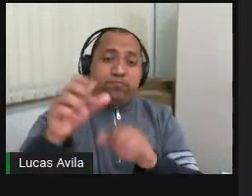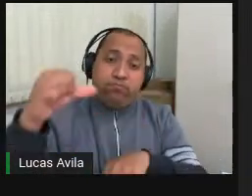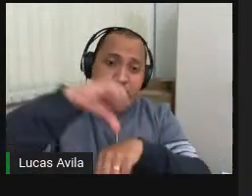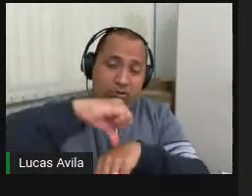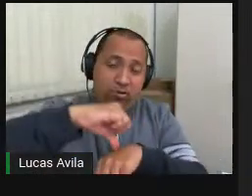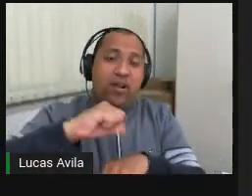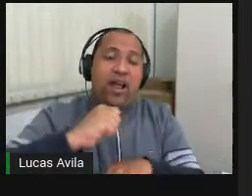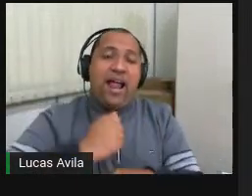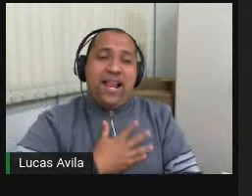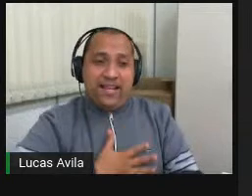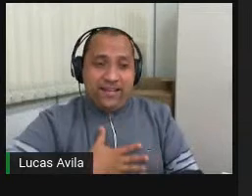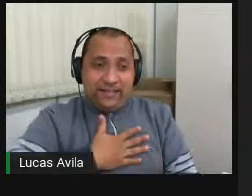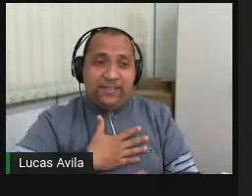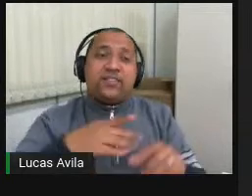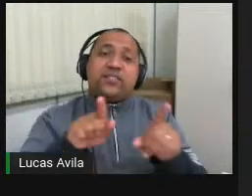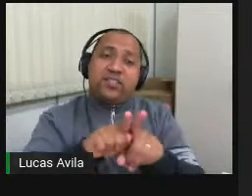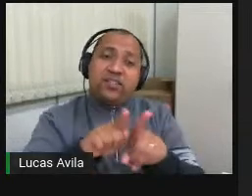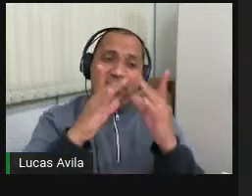Alegrete e Javaré.